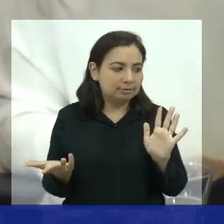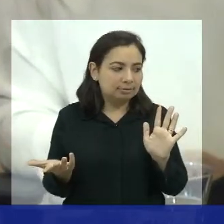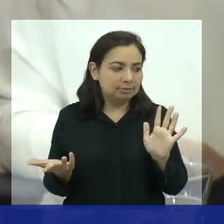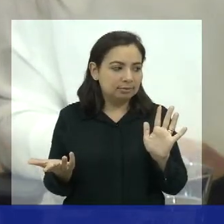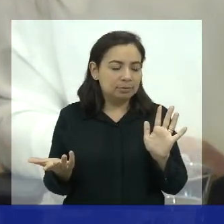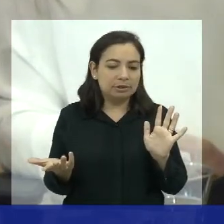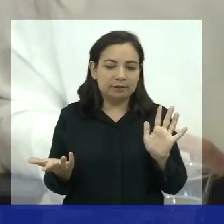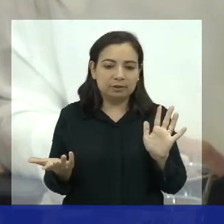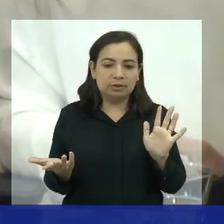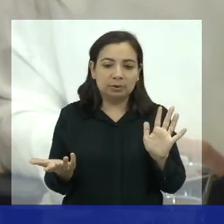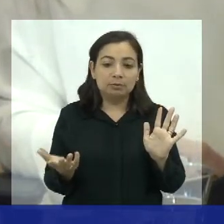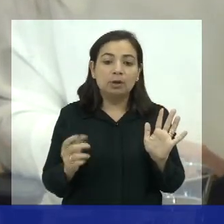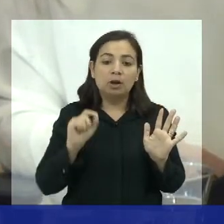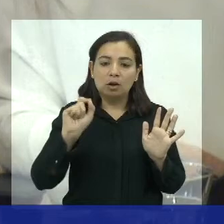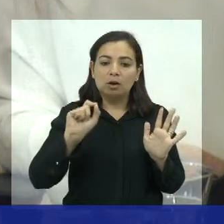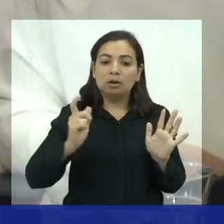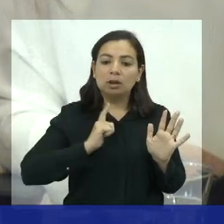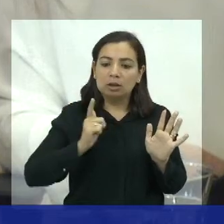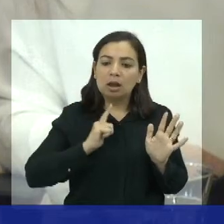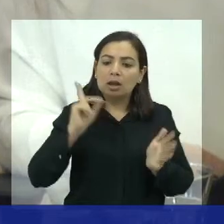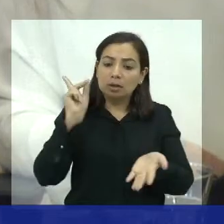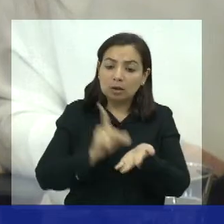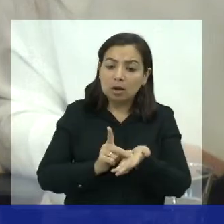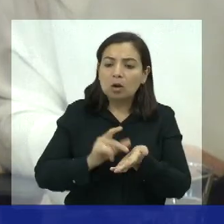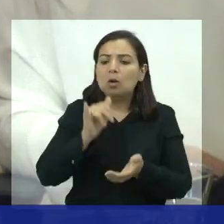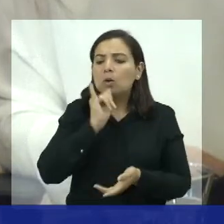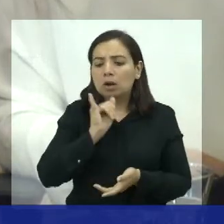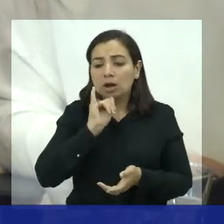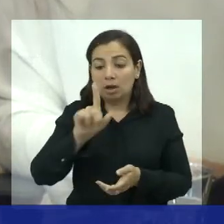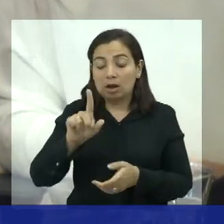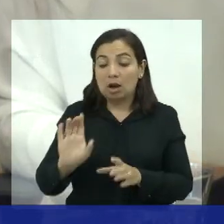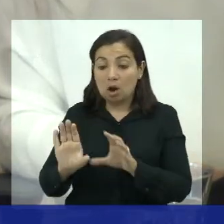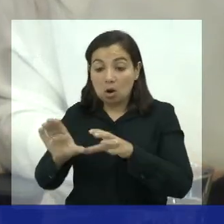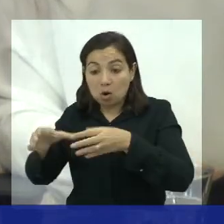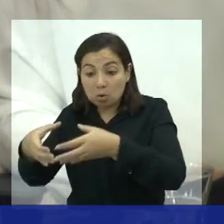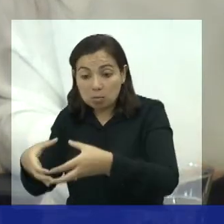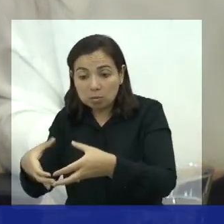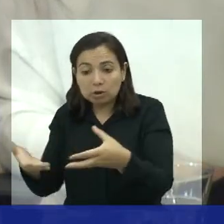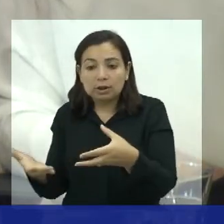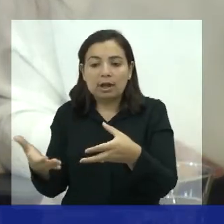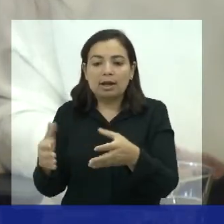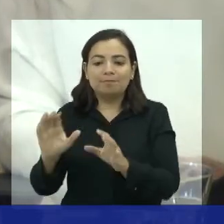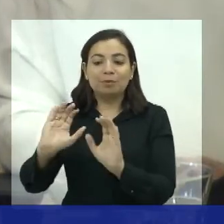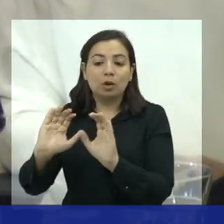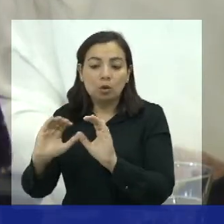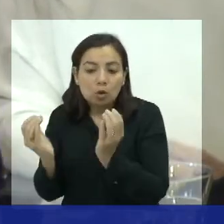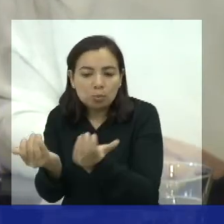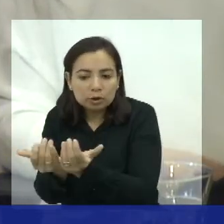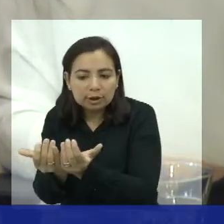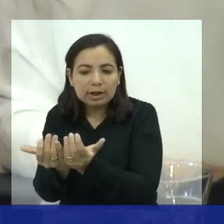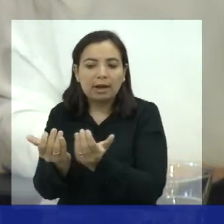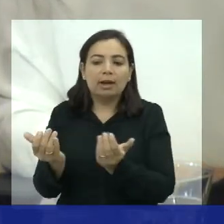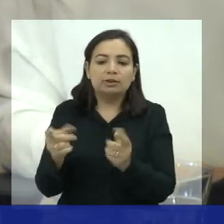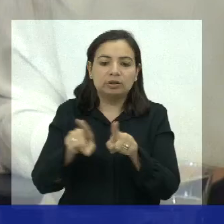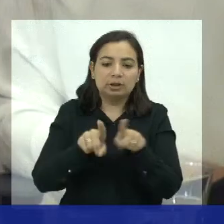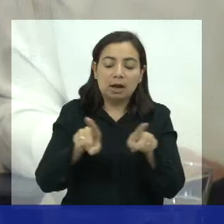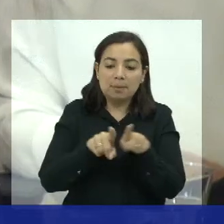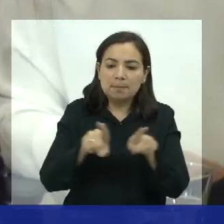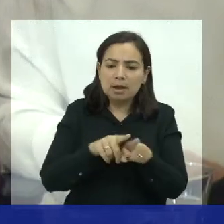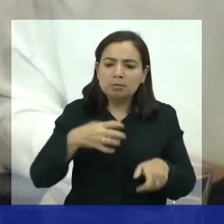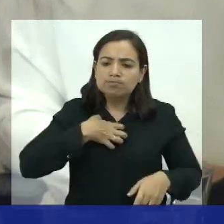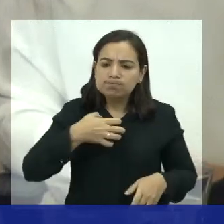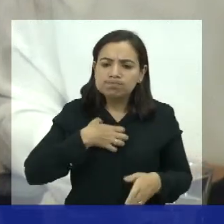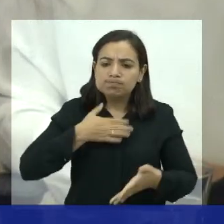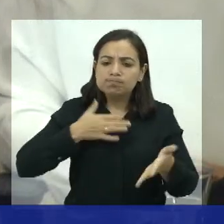Não. A participação efetiva da comunidade nas decisões que vão influenciar em suas vidas vem